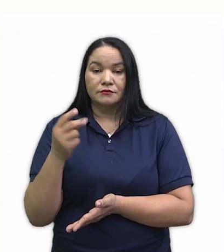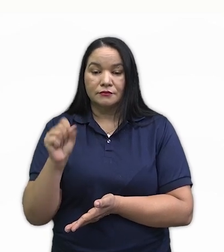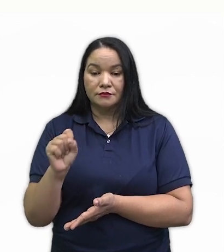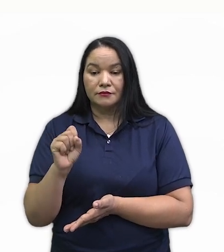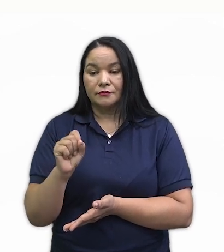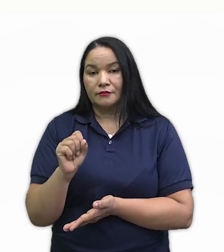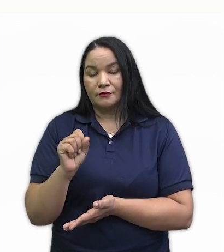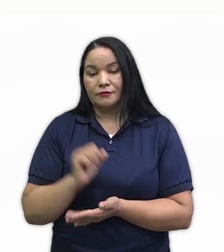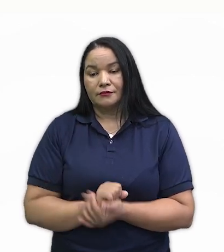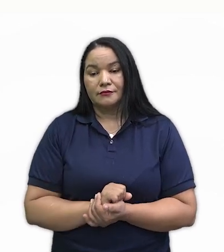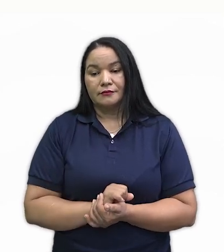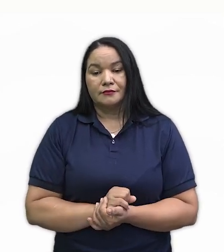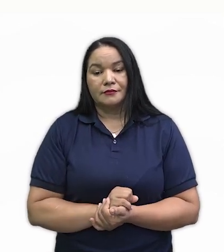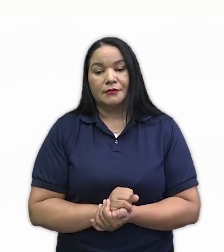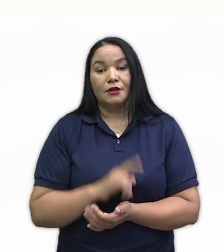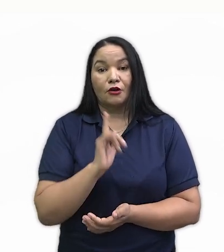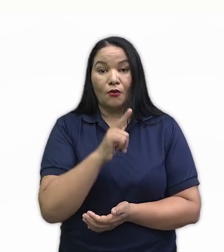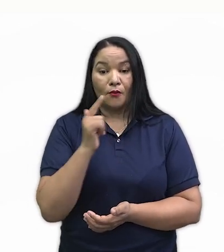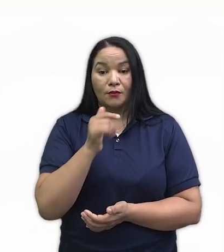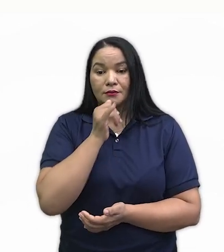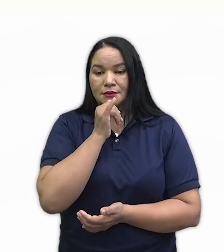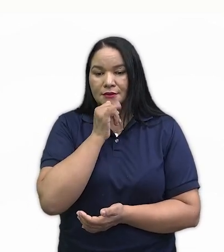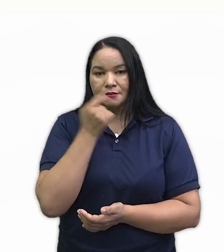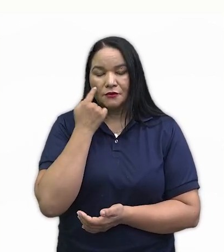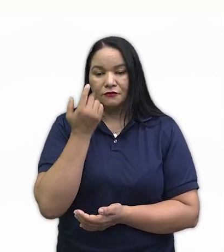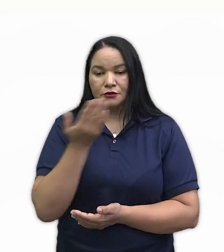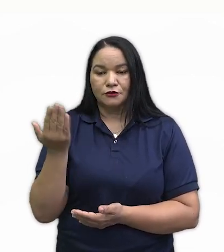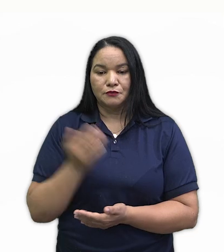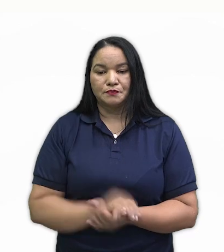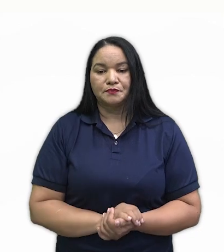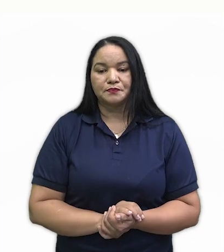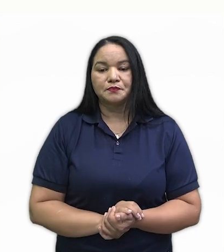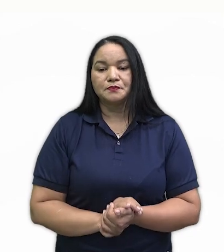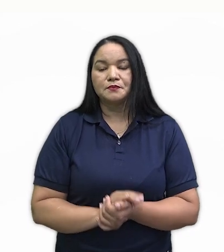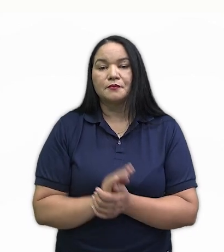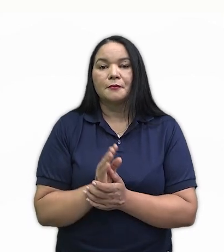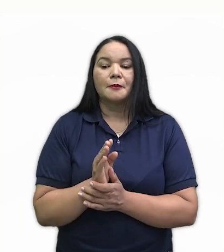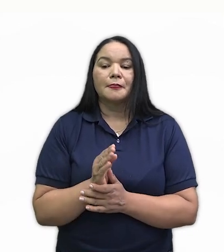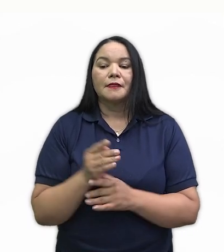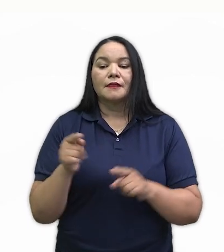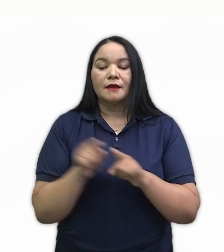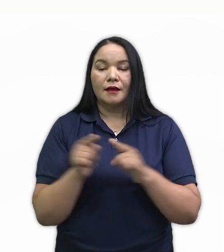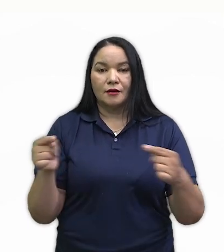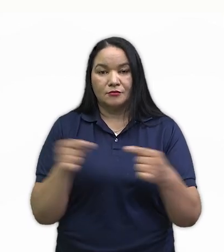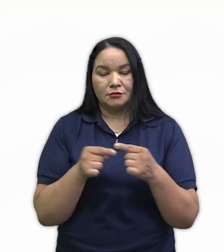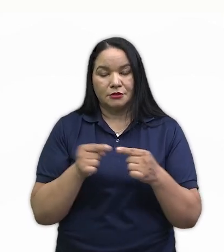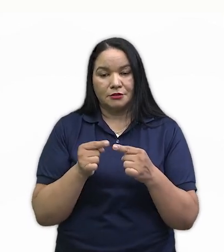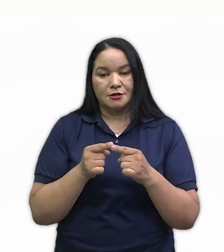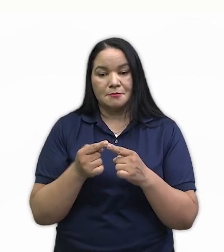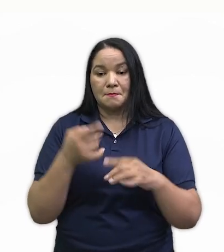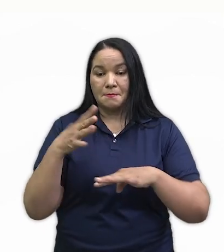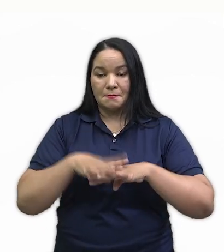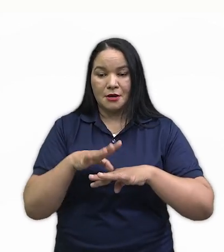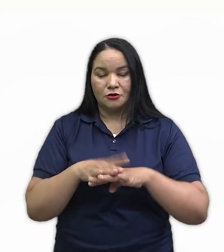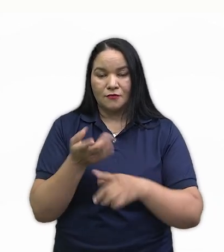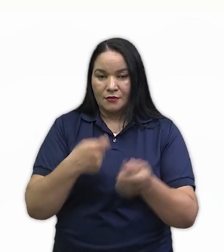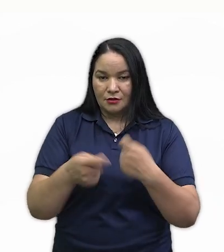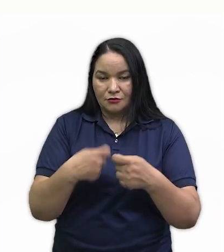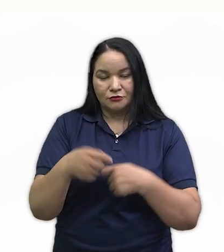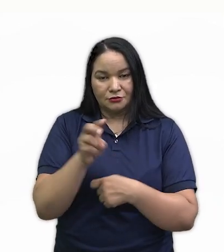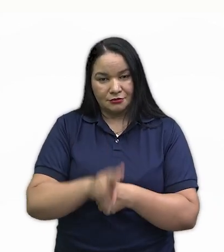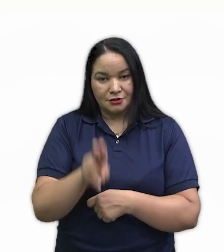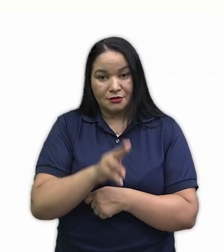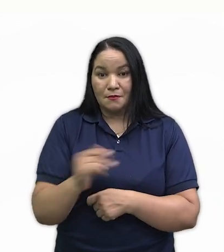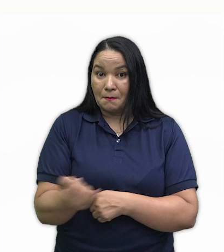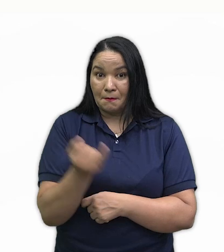2.216,28. Temos mais um exemplo, vamos lá. Ainda dentro da matemática financeira, onde a sua utilização é